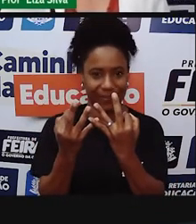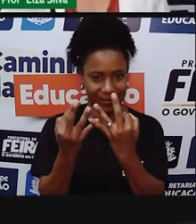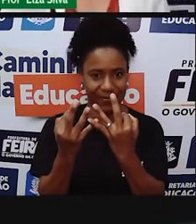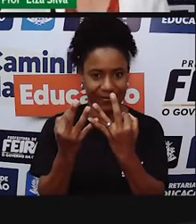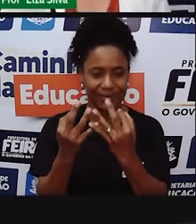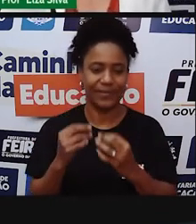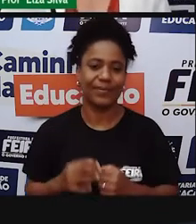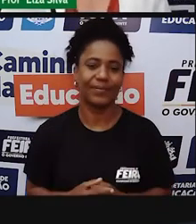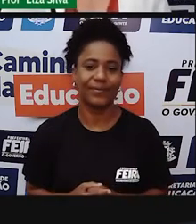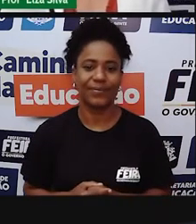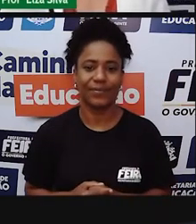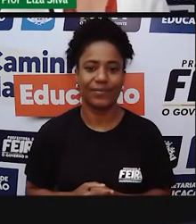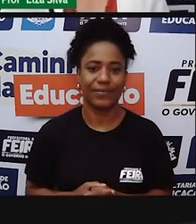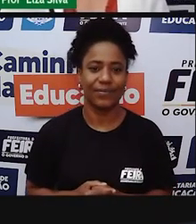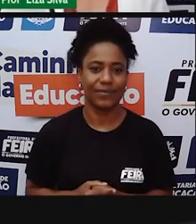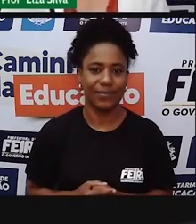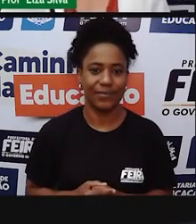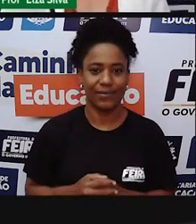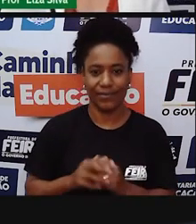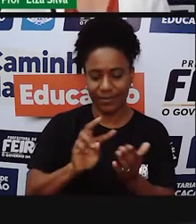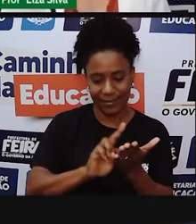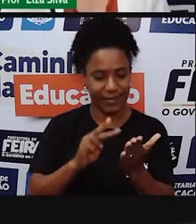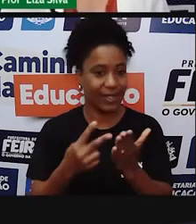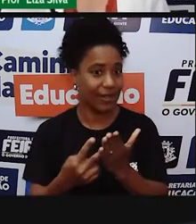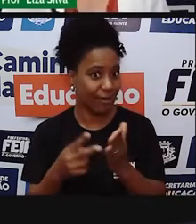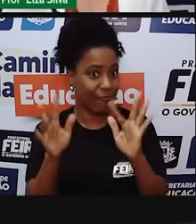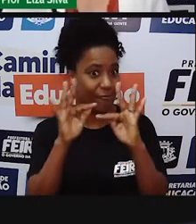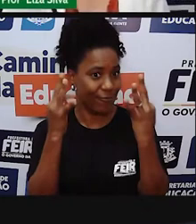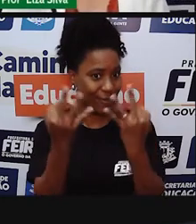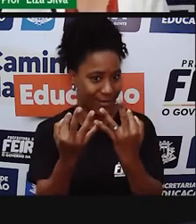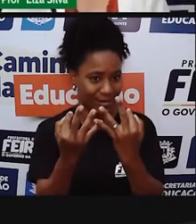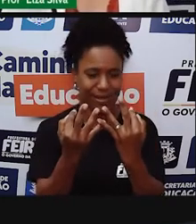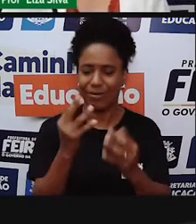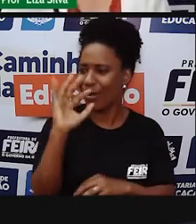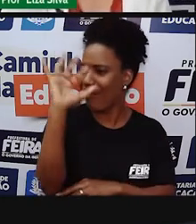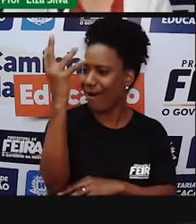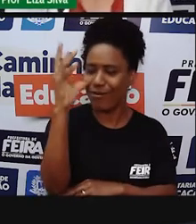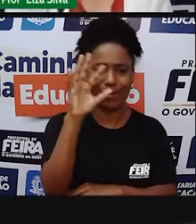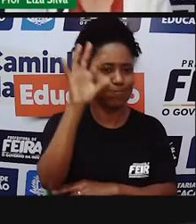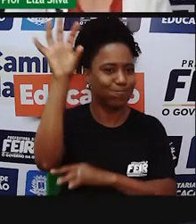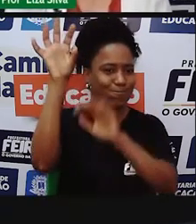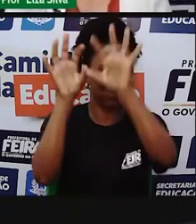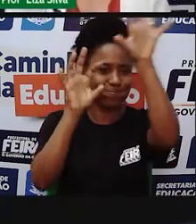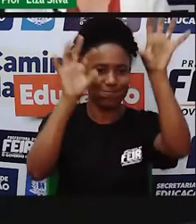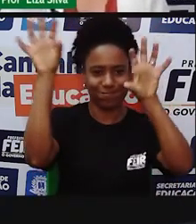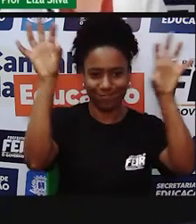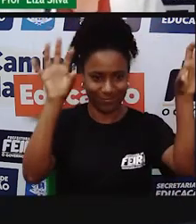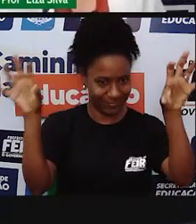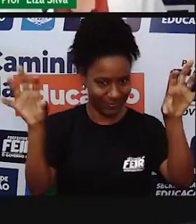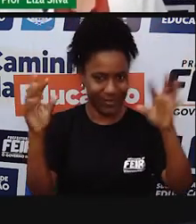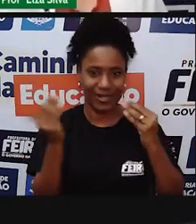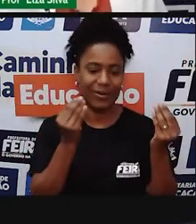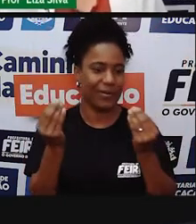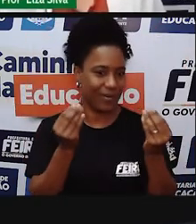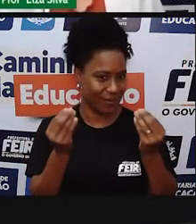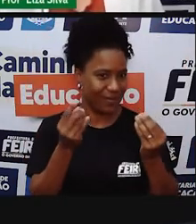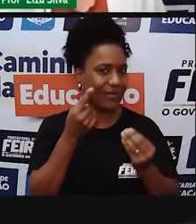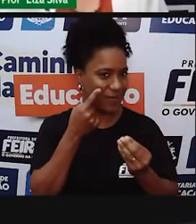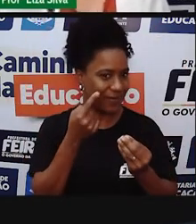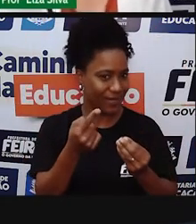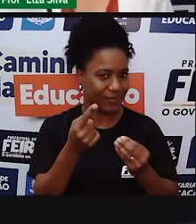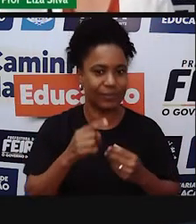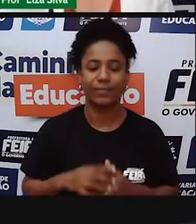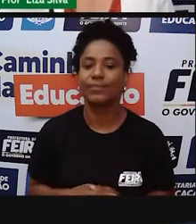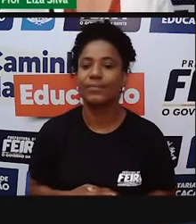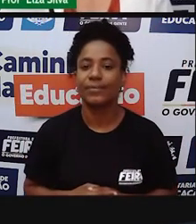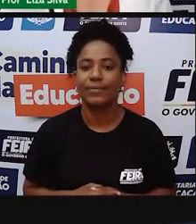family tree, ou seja, a árvore genealógica. Ok? So, what